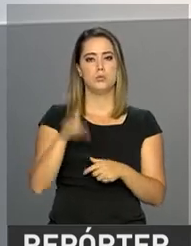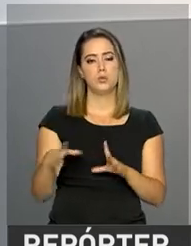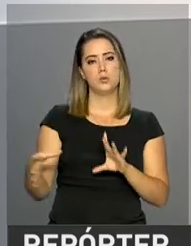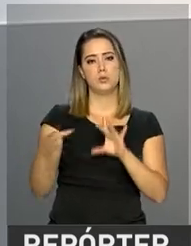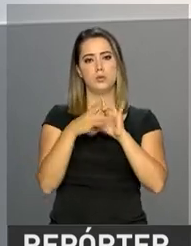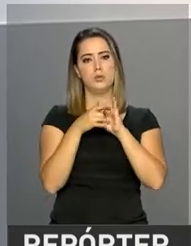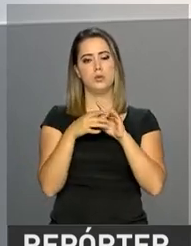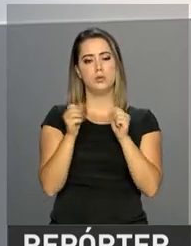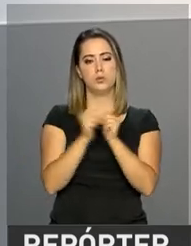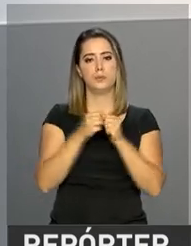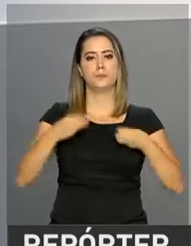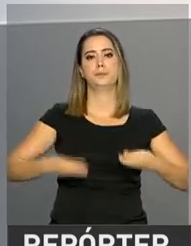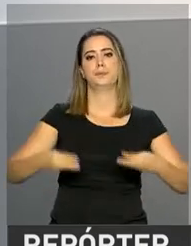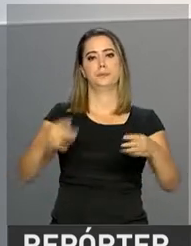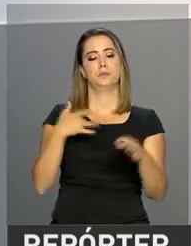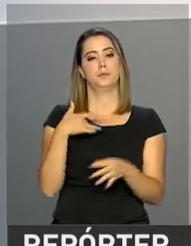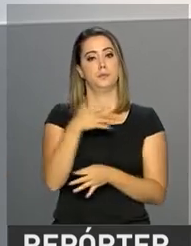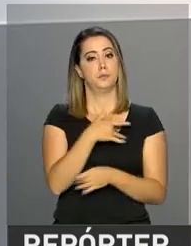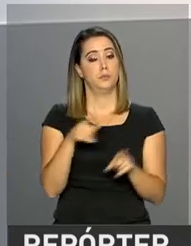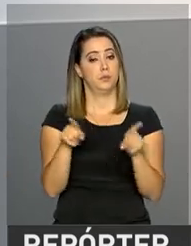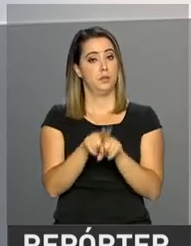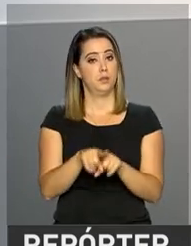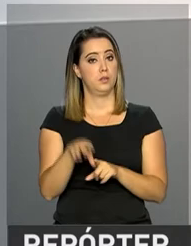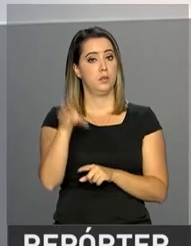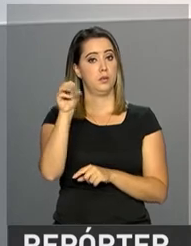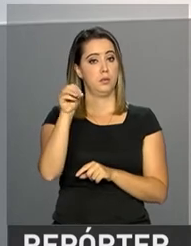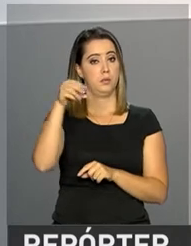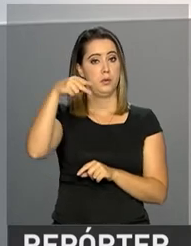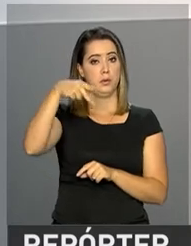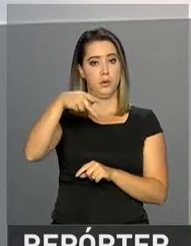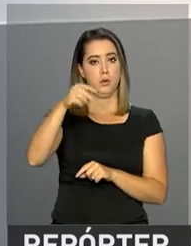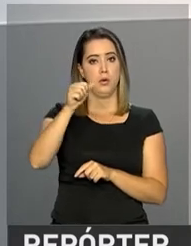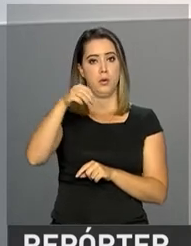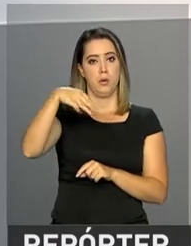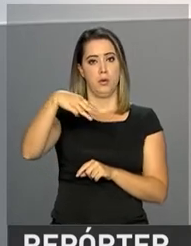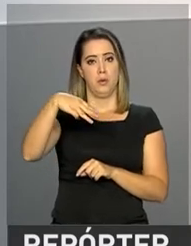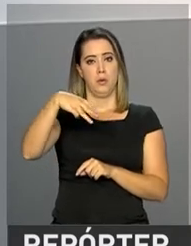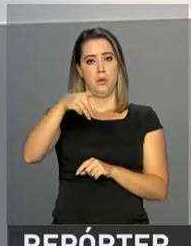entre o Ministério da Saúde e a Organização Pan-Americana da Saúde,